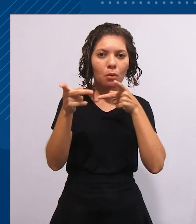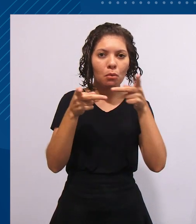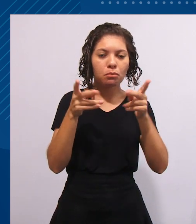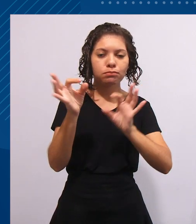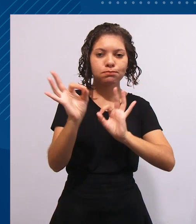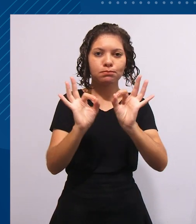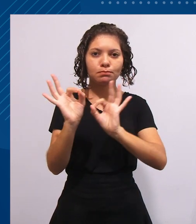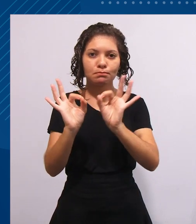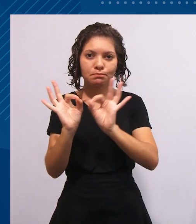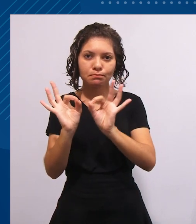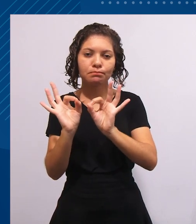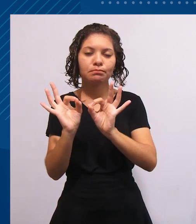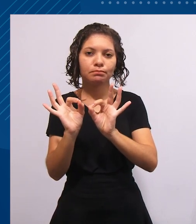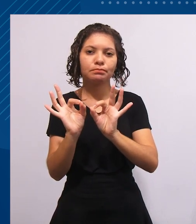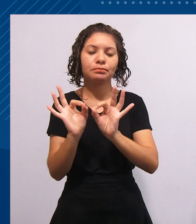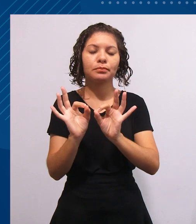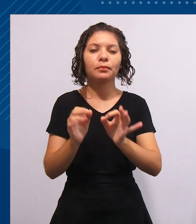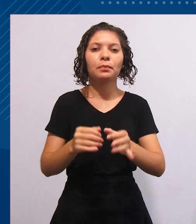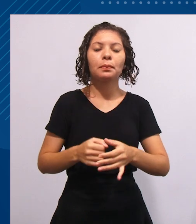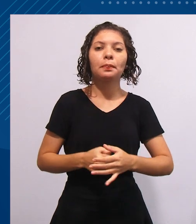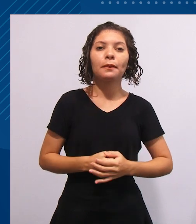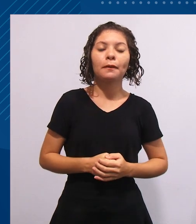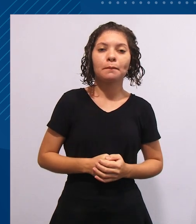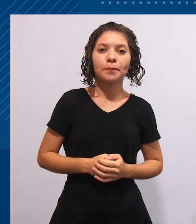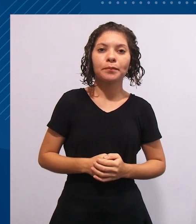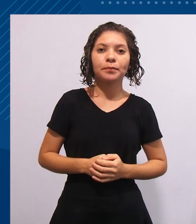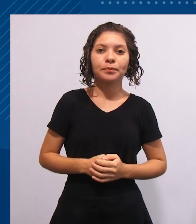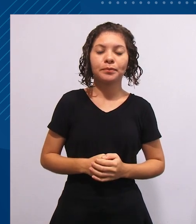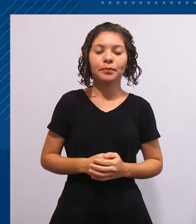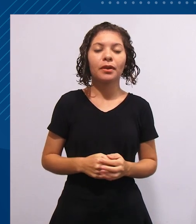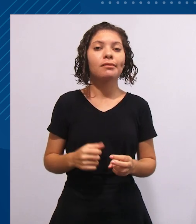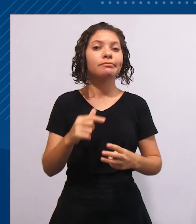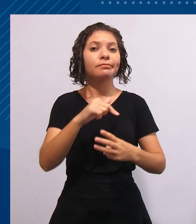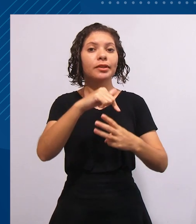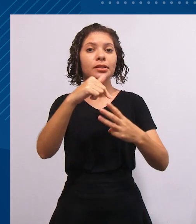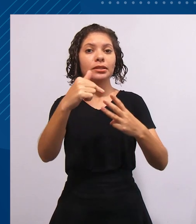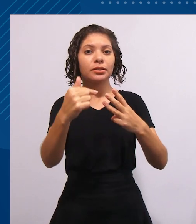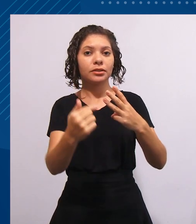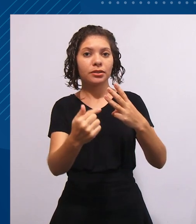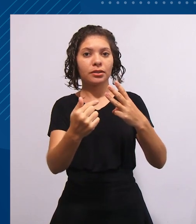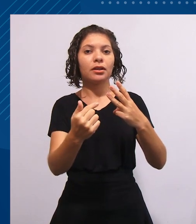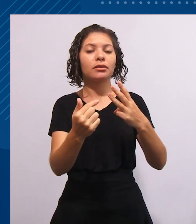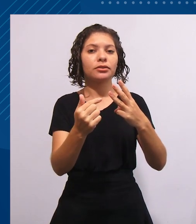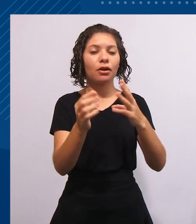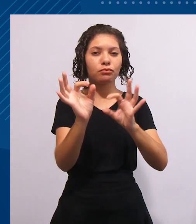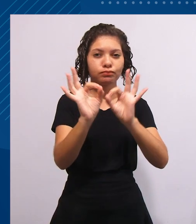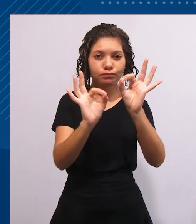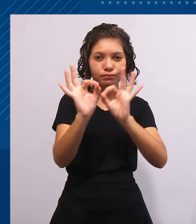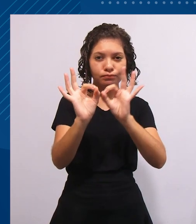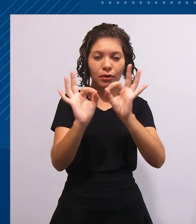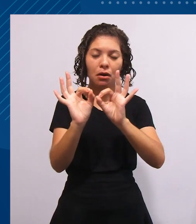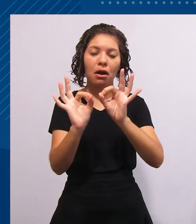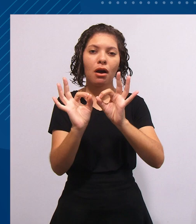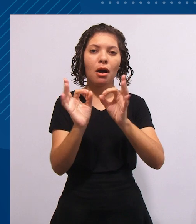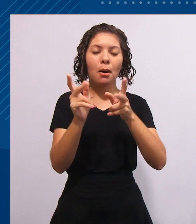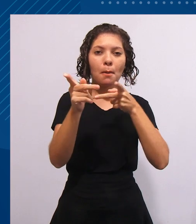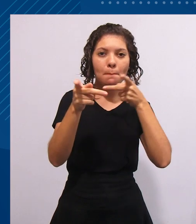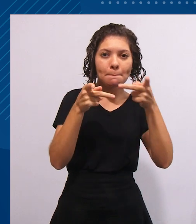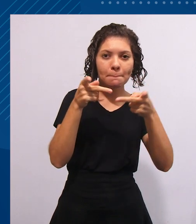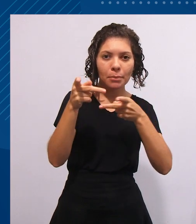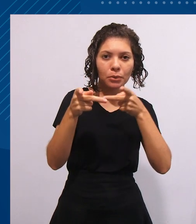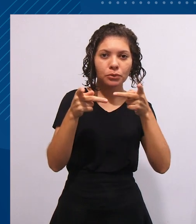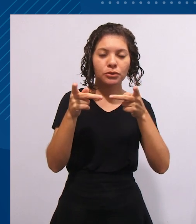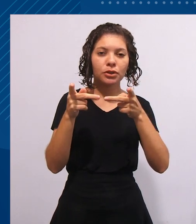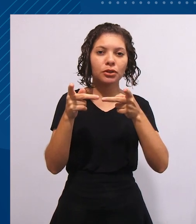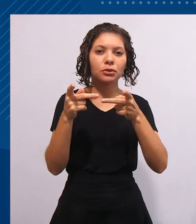professora pesquisadora não é e uma artista visual e esse projeto que as quatro Fizeram por exemplo ocorreu no contexto da pandemia de